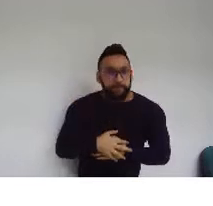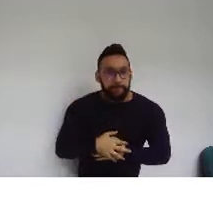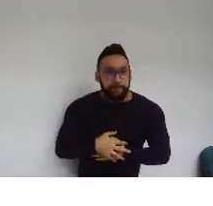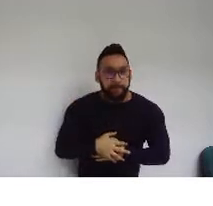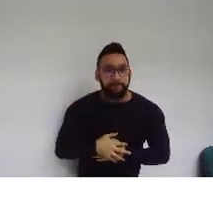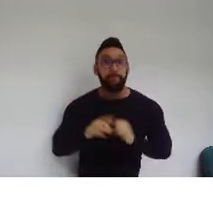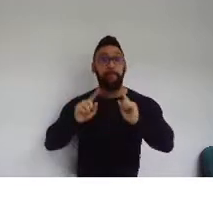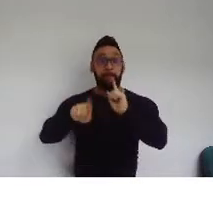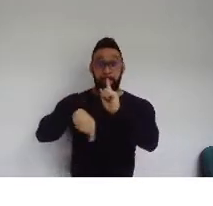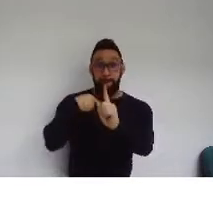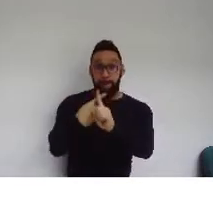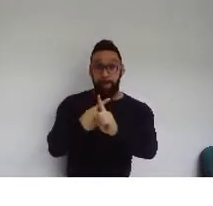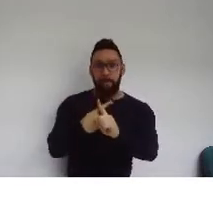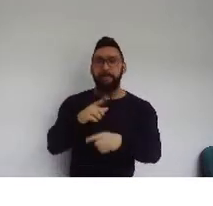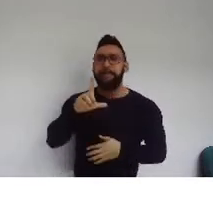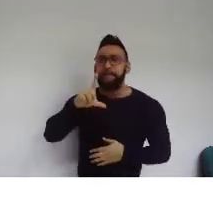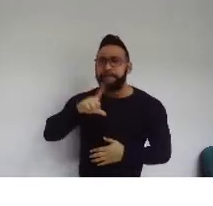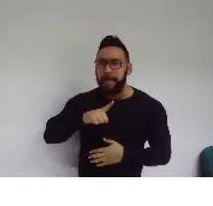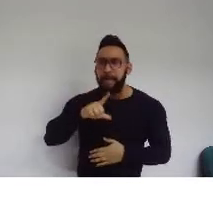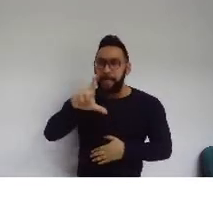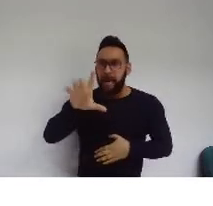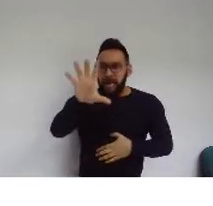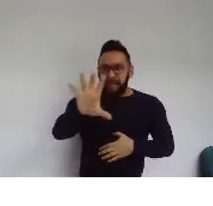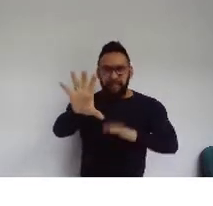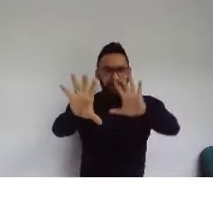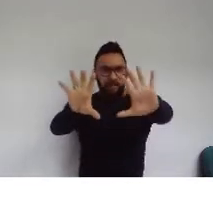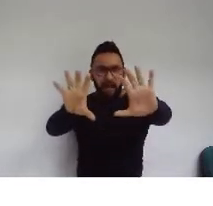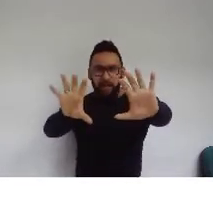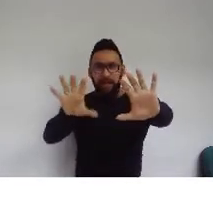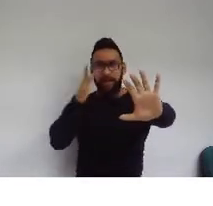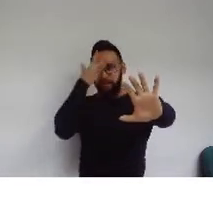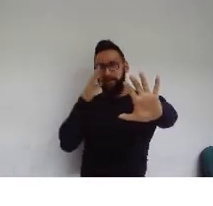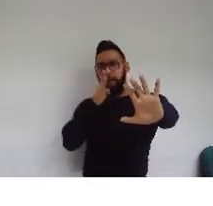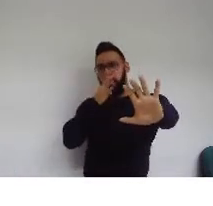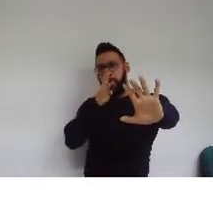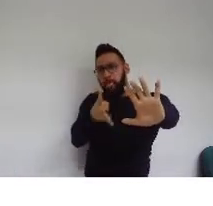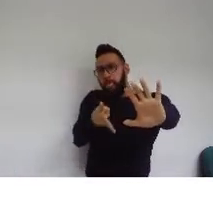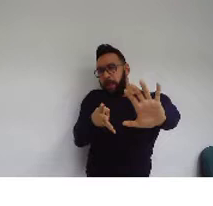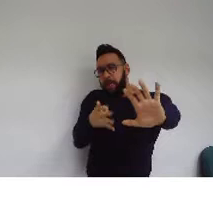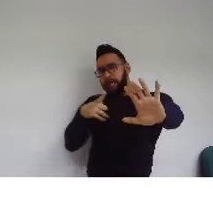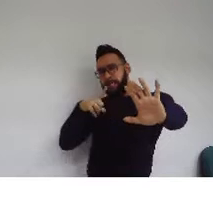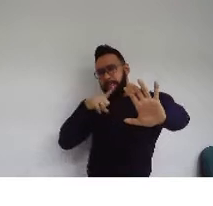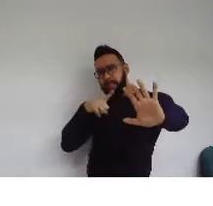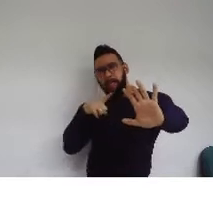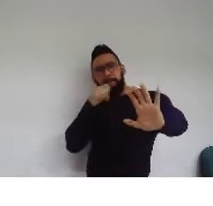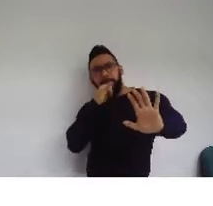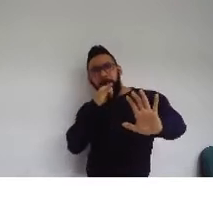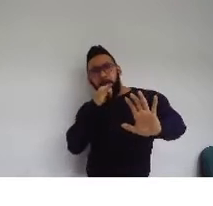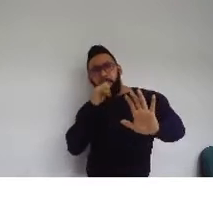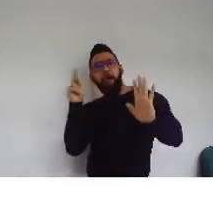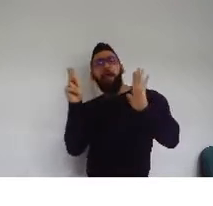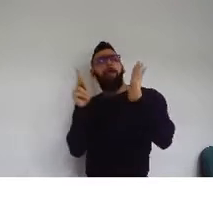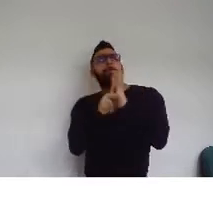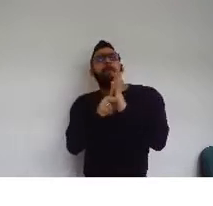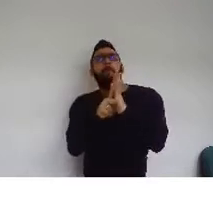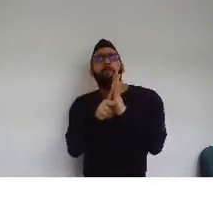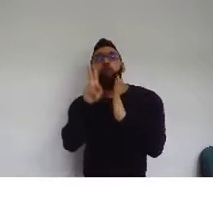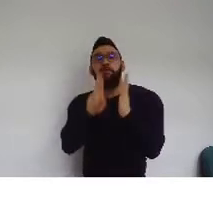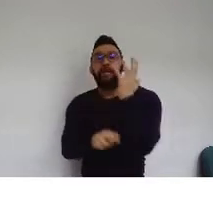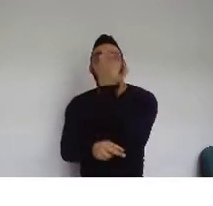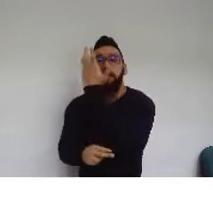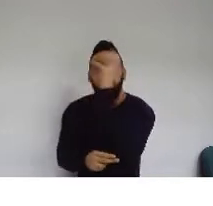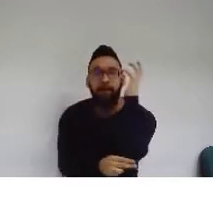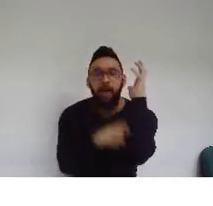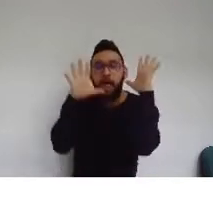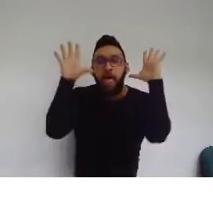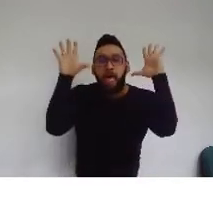parque como signos que indexam discursos sobre espaços protegidos como alcovas para as